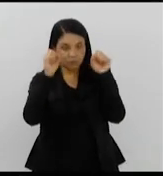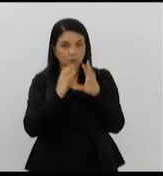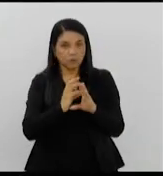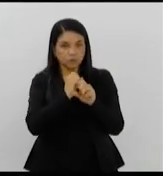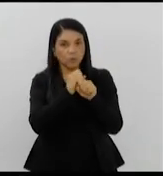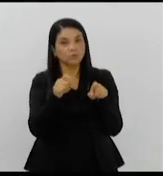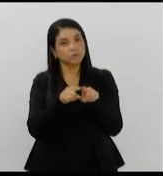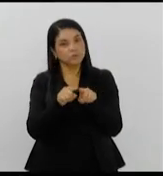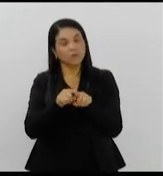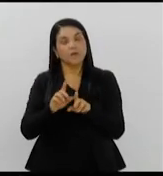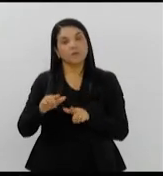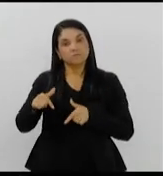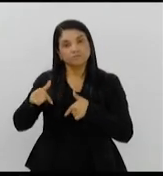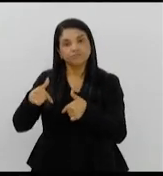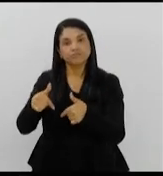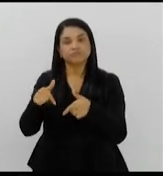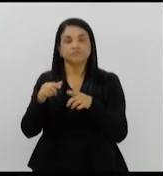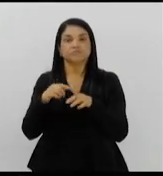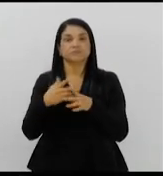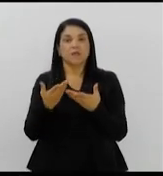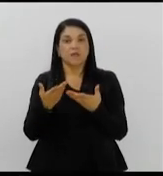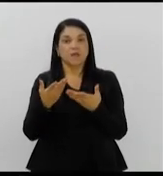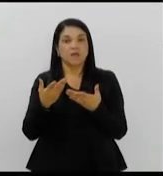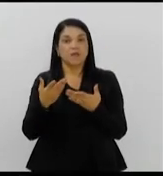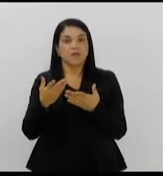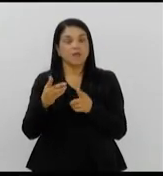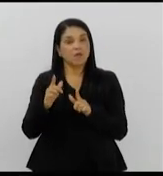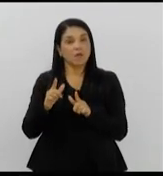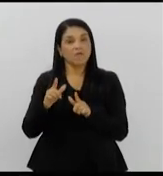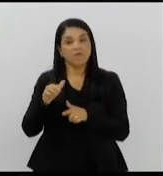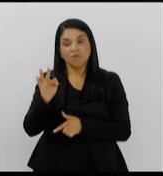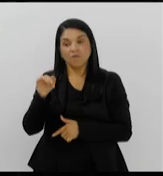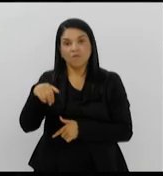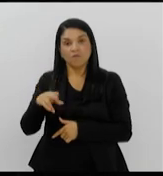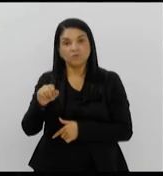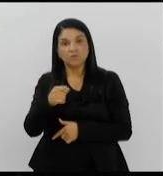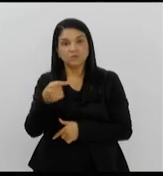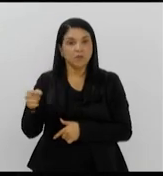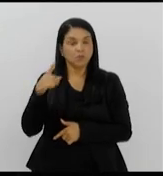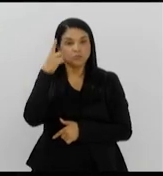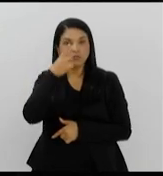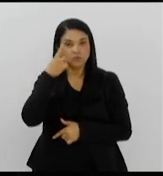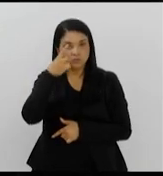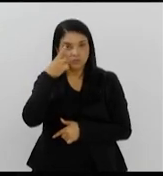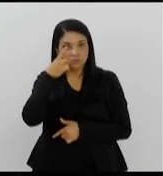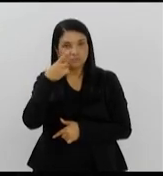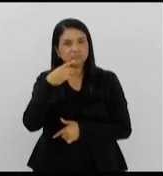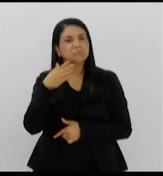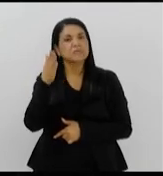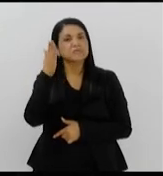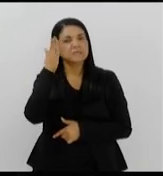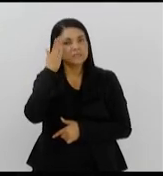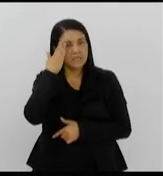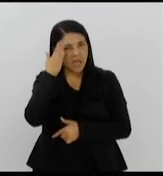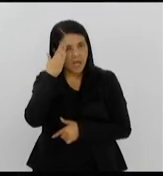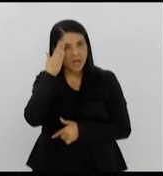de Contas. Então, essa é uma das funções, mas essa todo mundo sabe qual